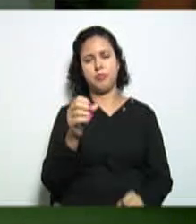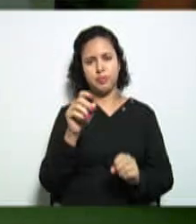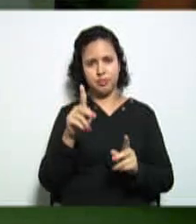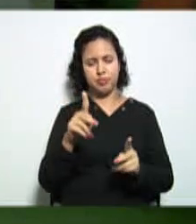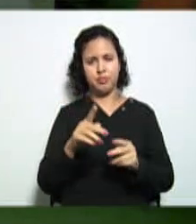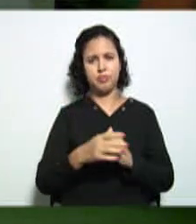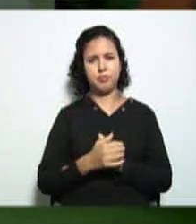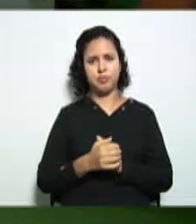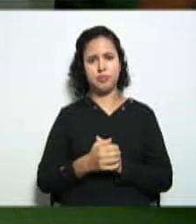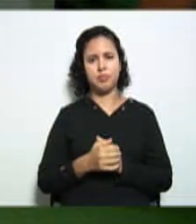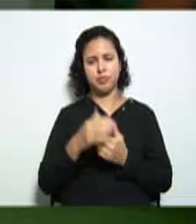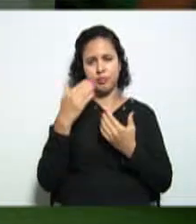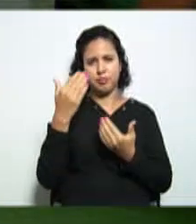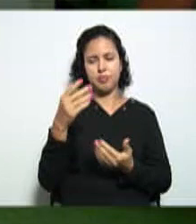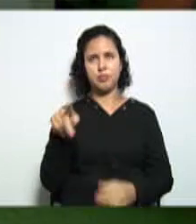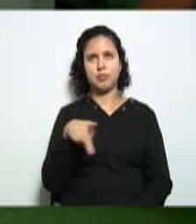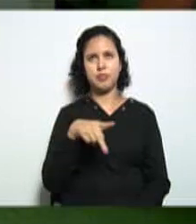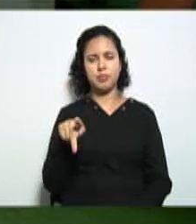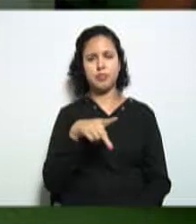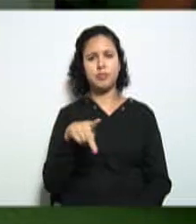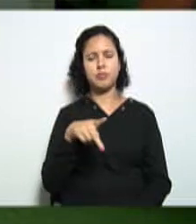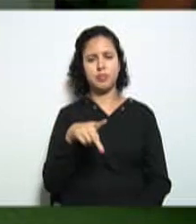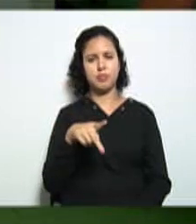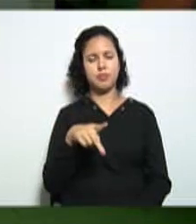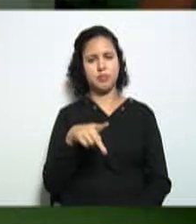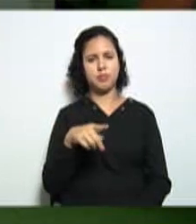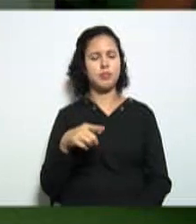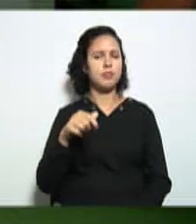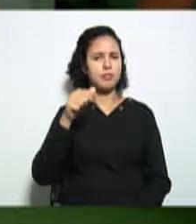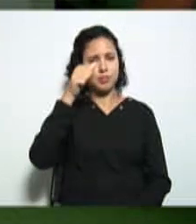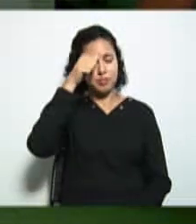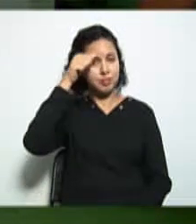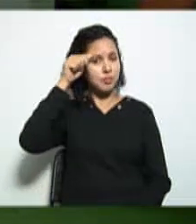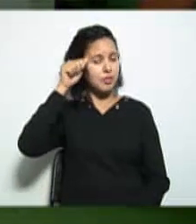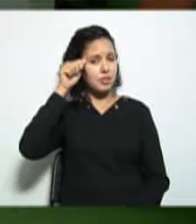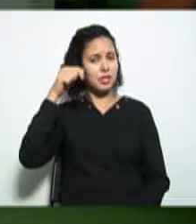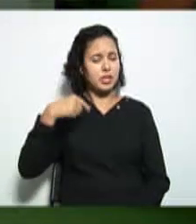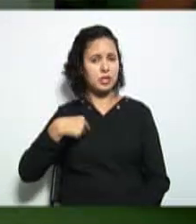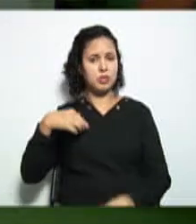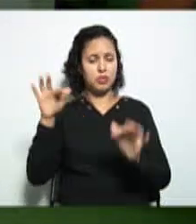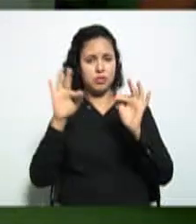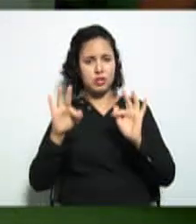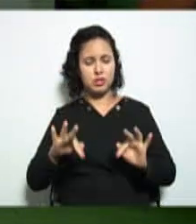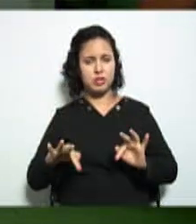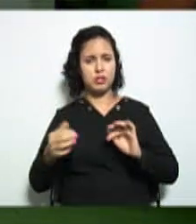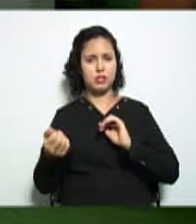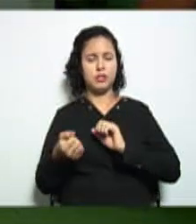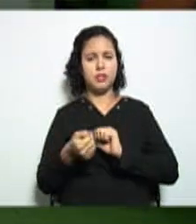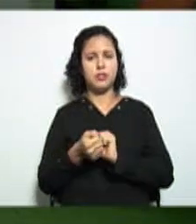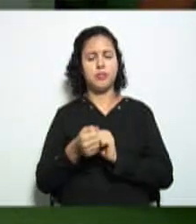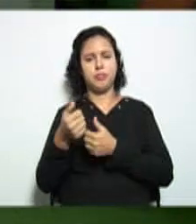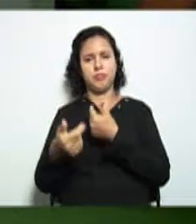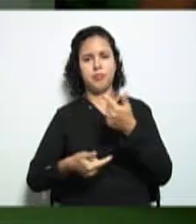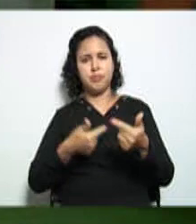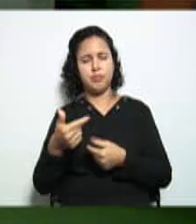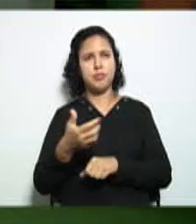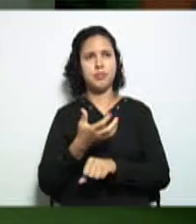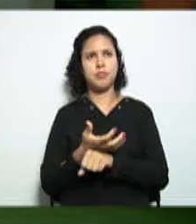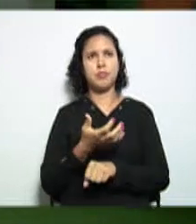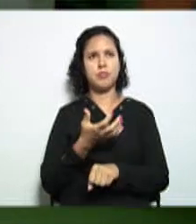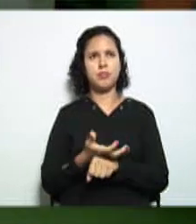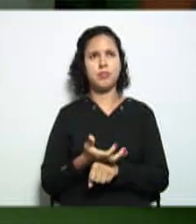prestígio. Obrigada, professora Ariadne, pela parceria. Eu fico imensamente grata para a gente trabalhar junto nessa